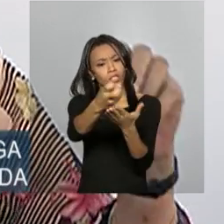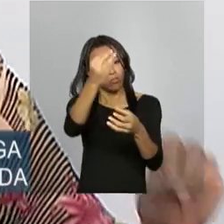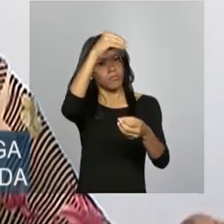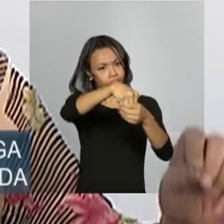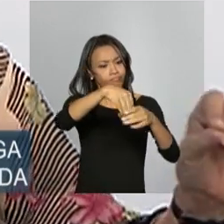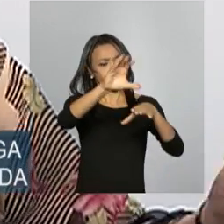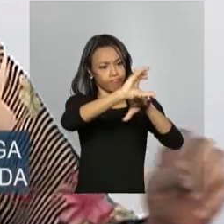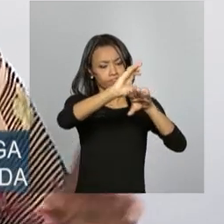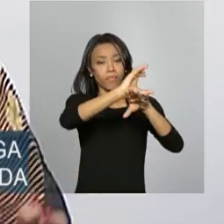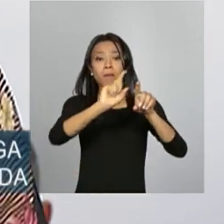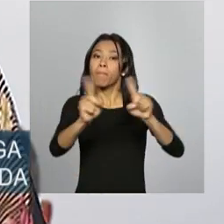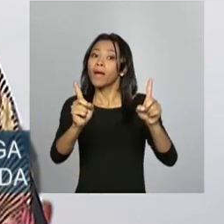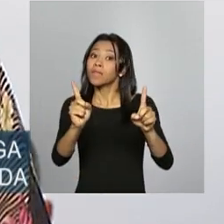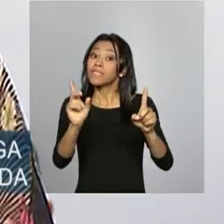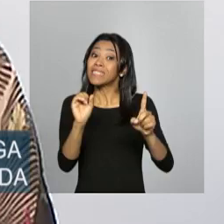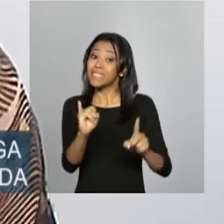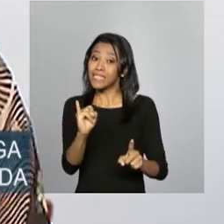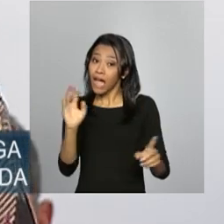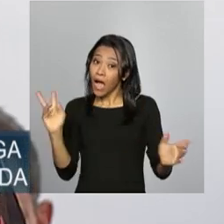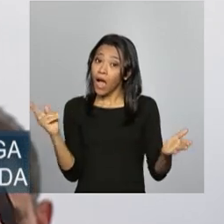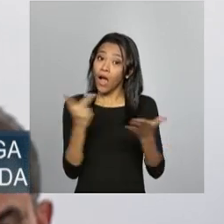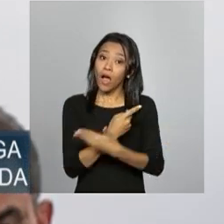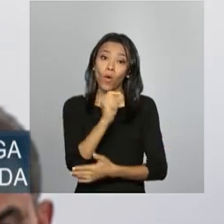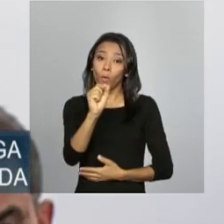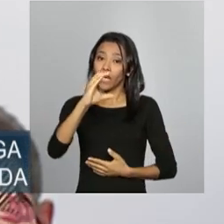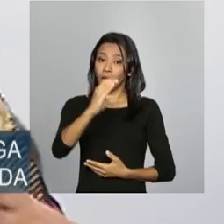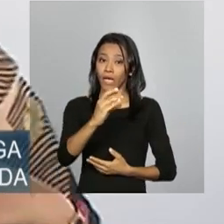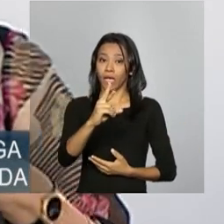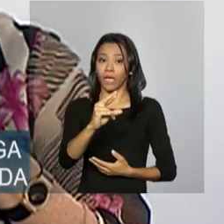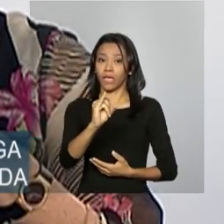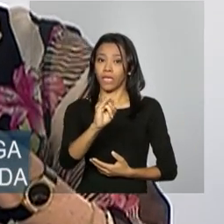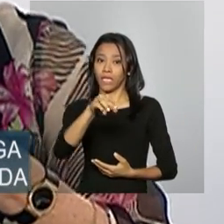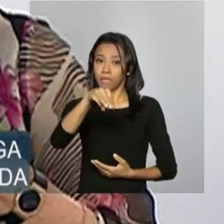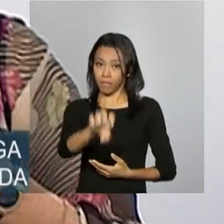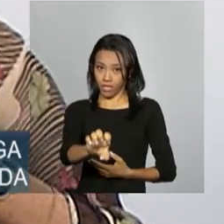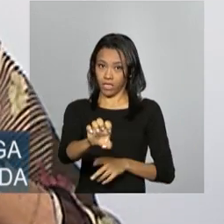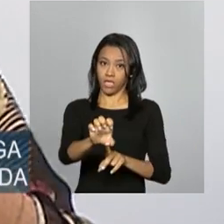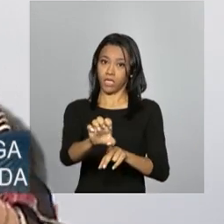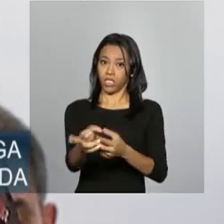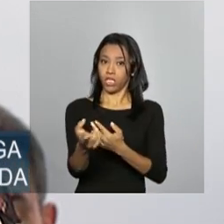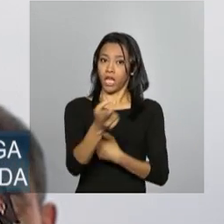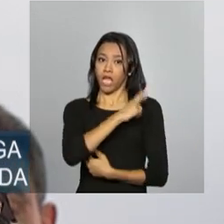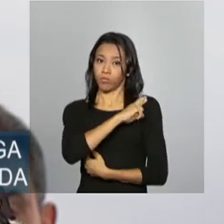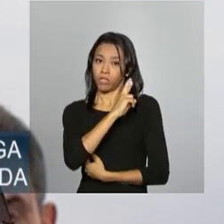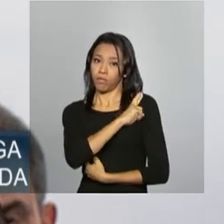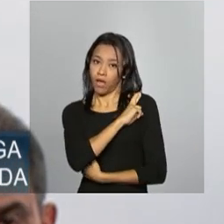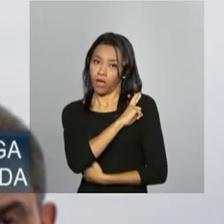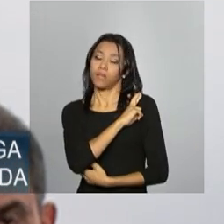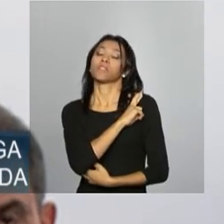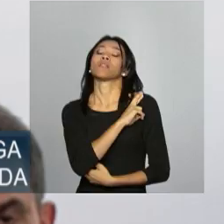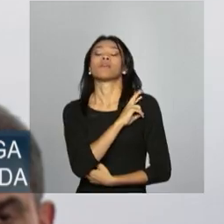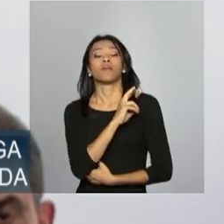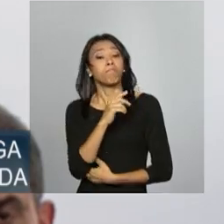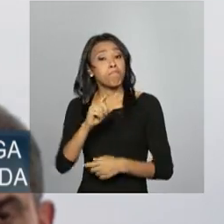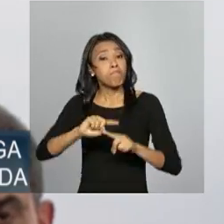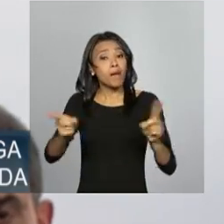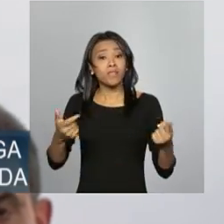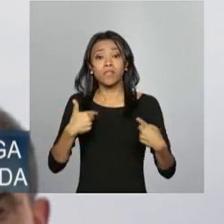de responsabilidade. Acontece que eu não cometi nenhum crime de